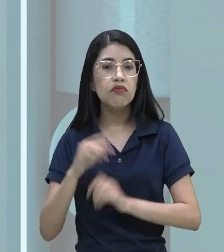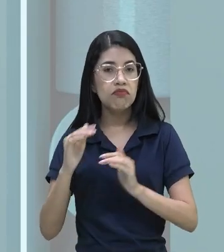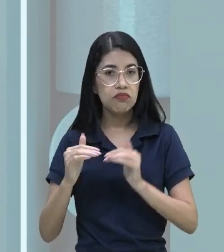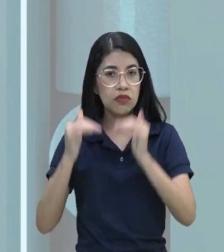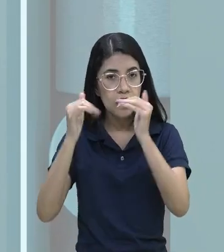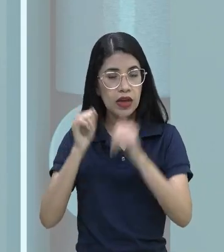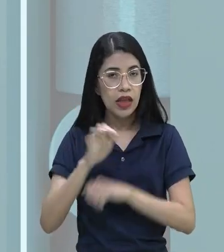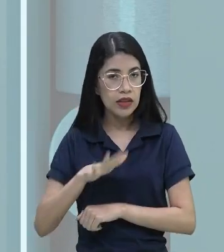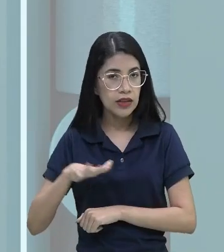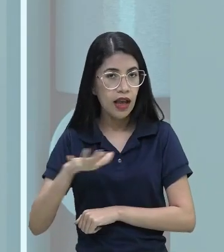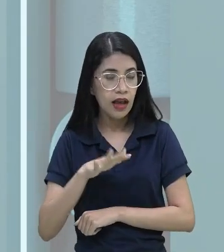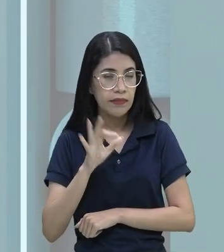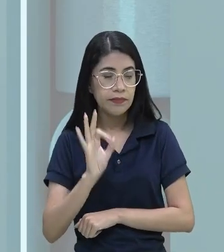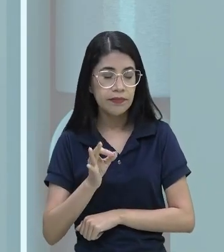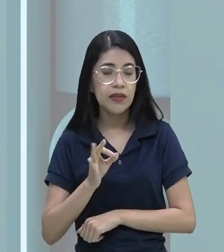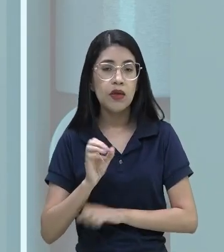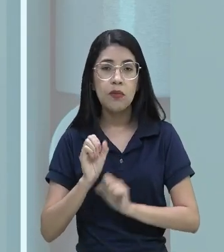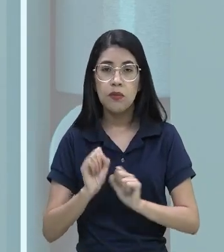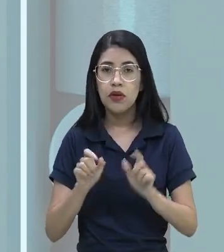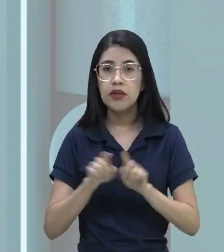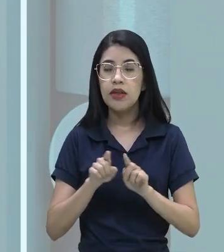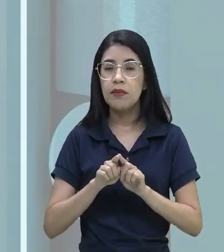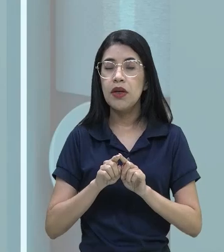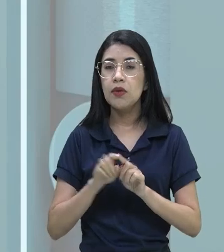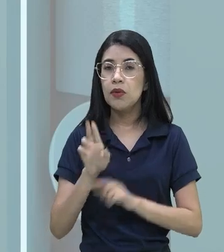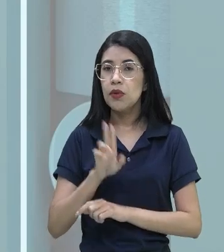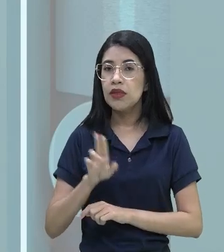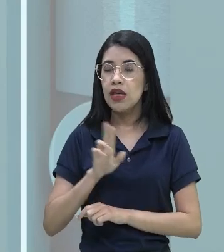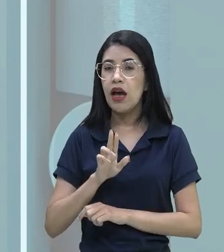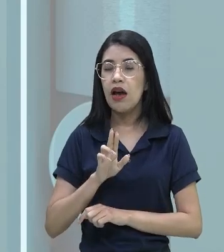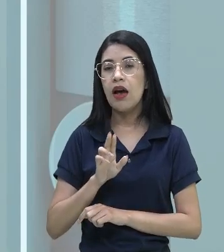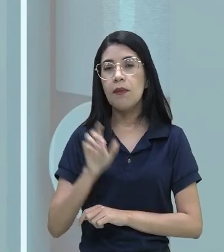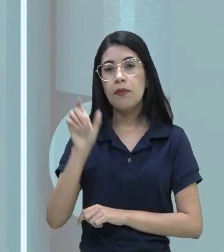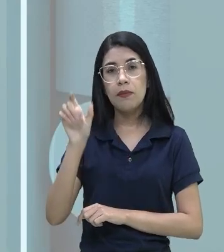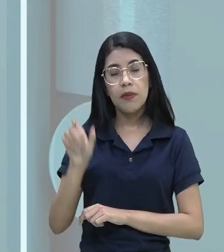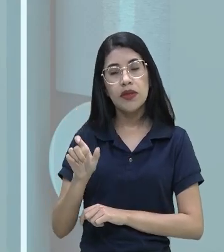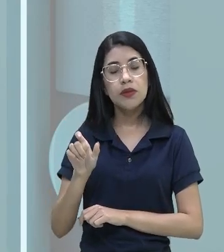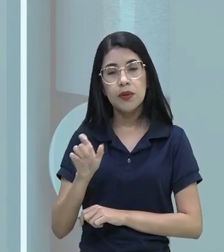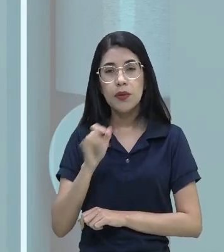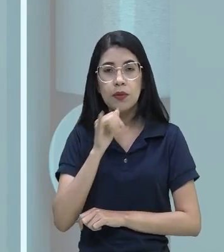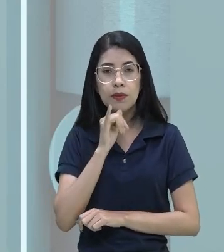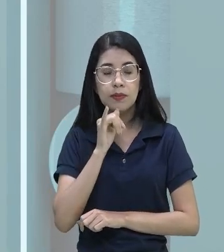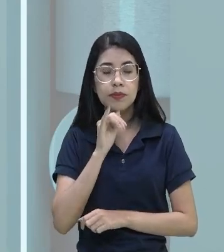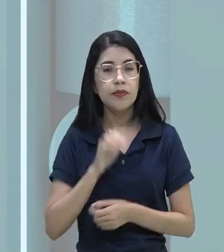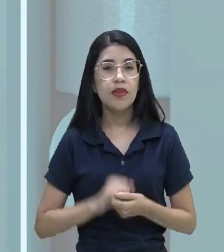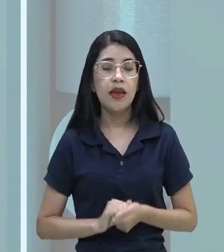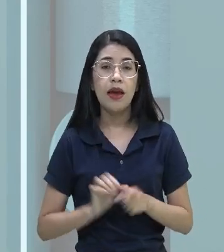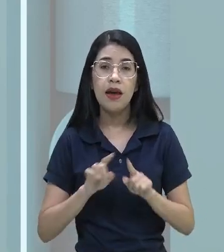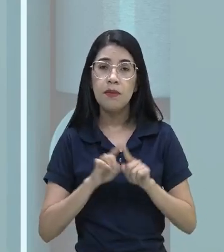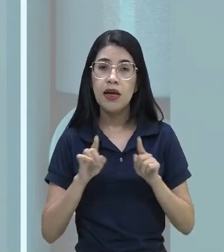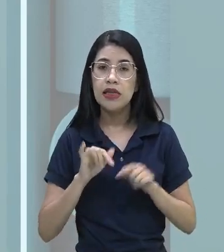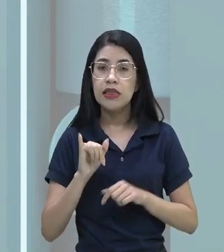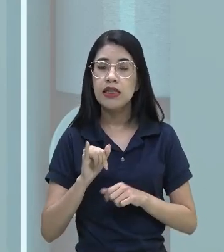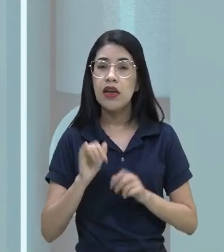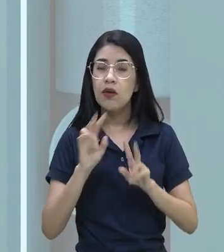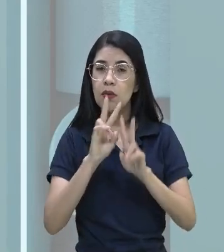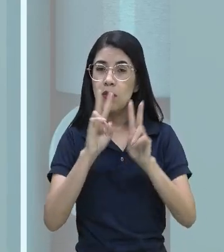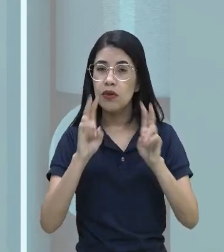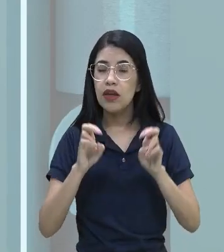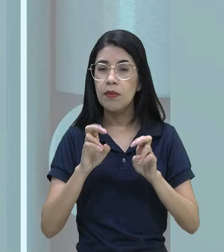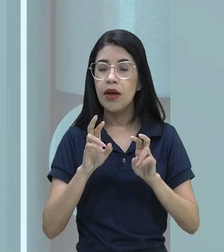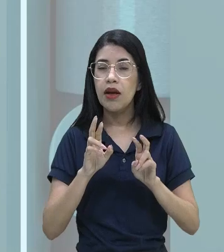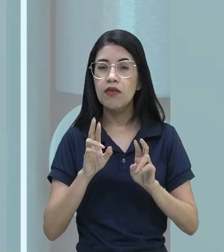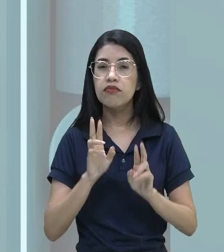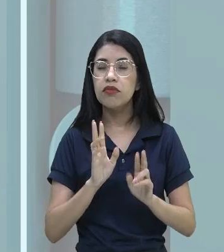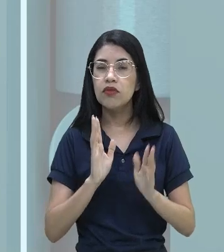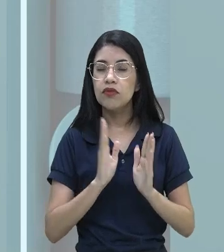Então, eu poderia usar uma fala, né, desta pessoa. Se eu estou falando de um tema relacionado à saúde,